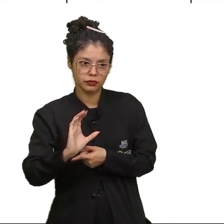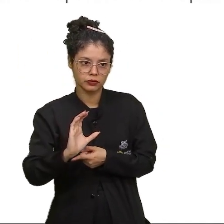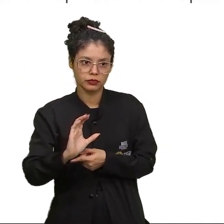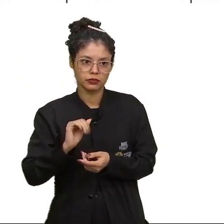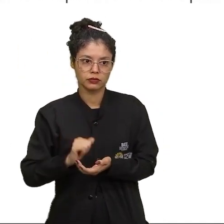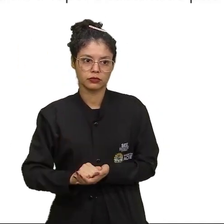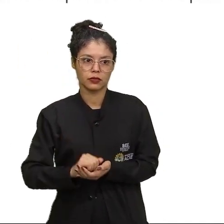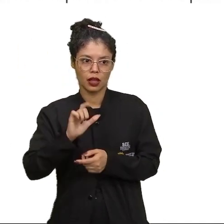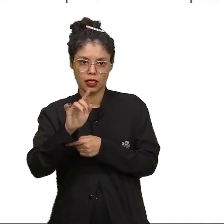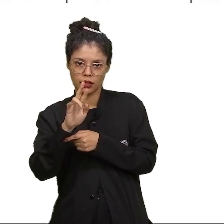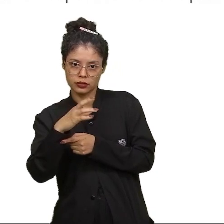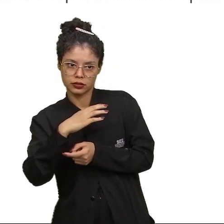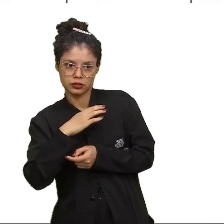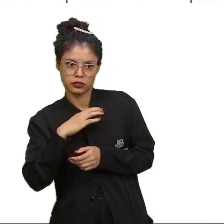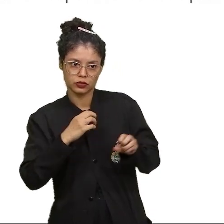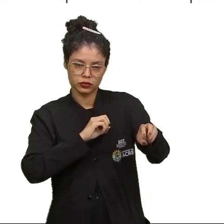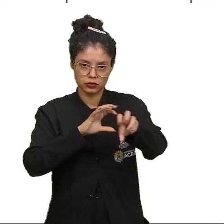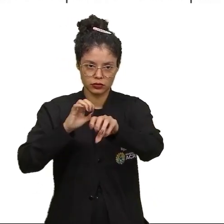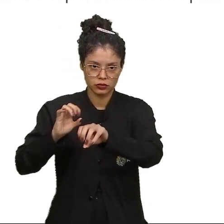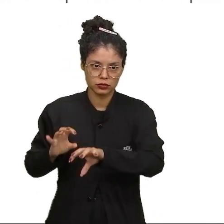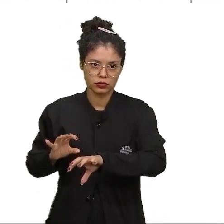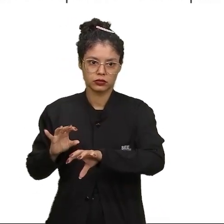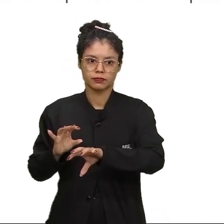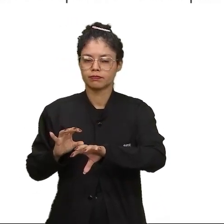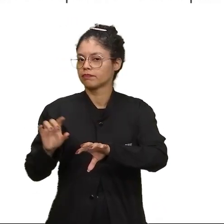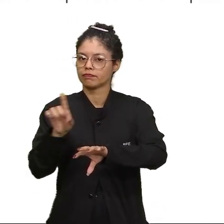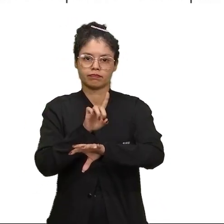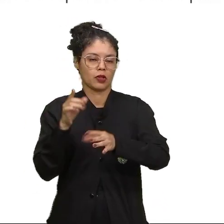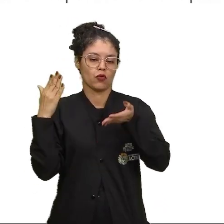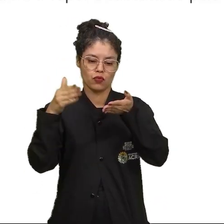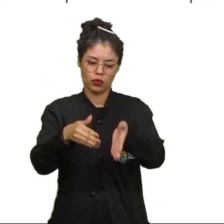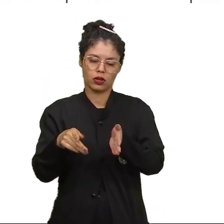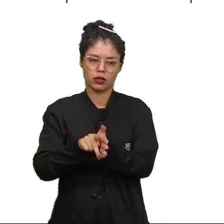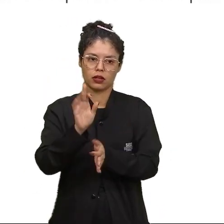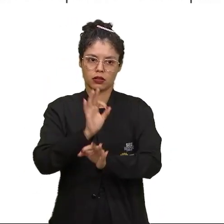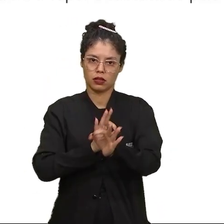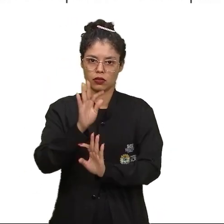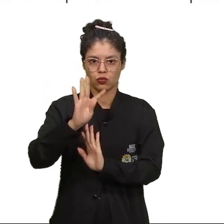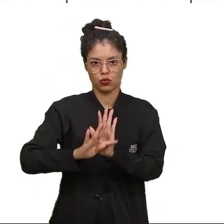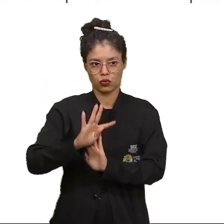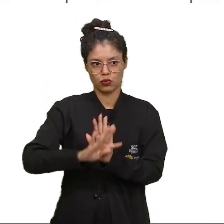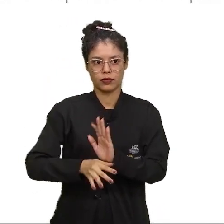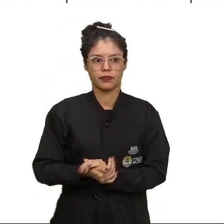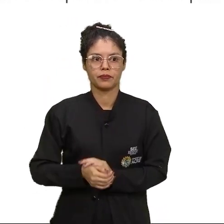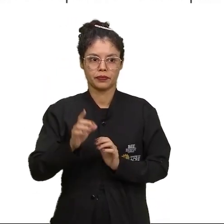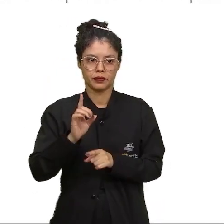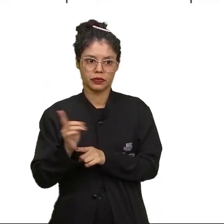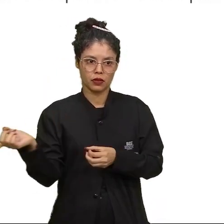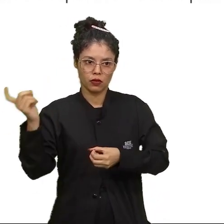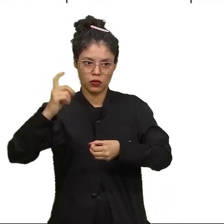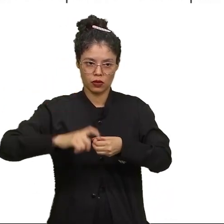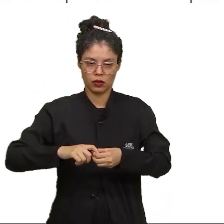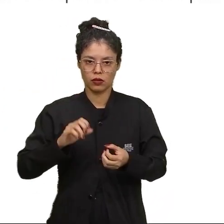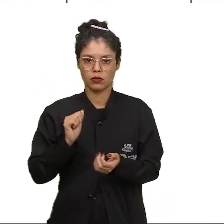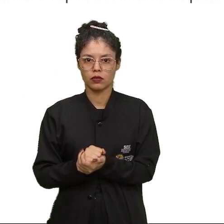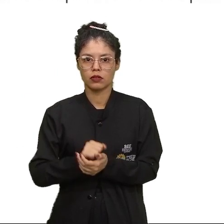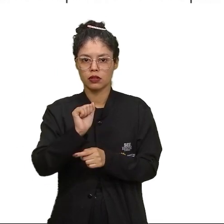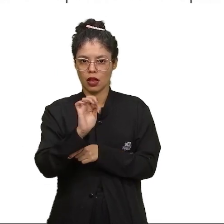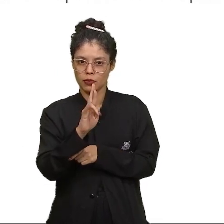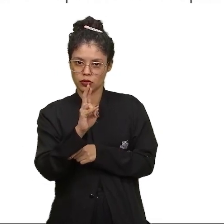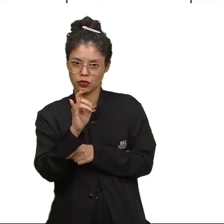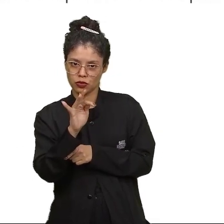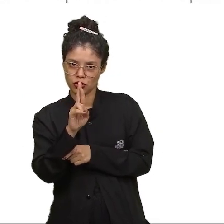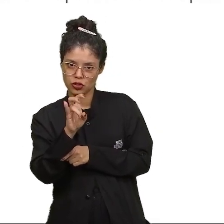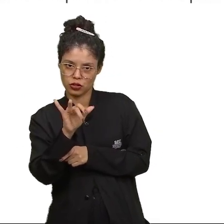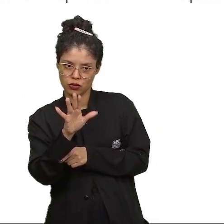da educação? Não, tornar a educação laica não é um objetivo que está sendo tratado no texto. D. Retomada do absolutismo?